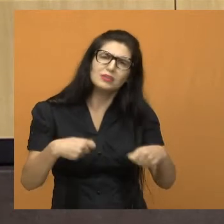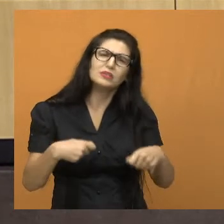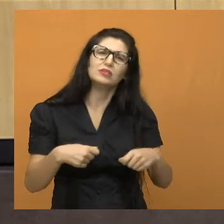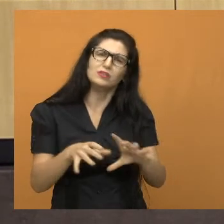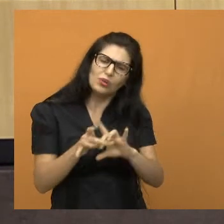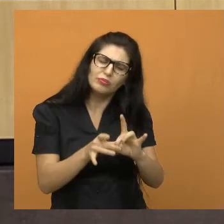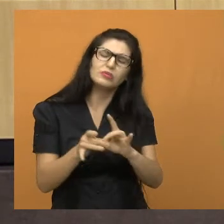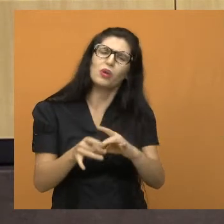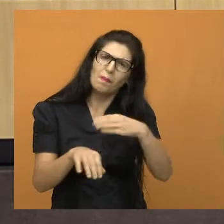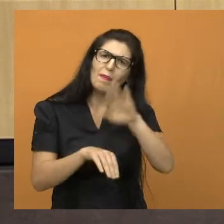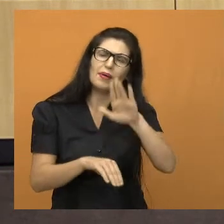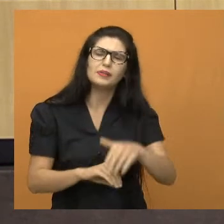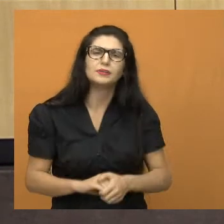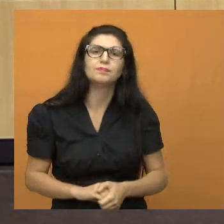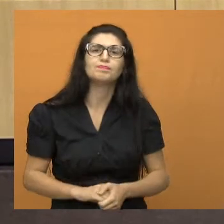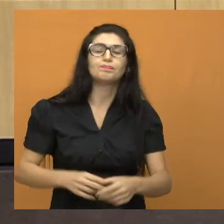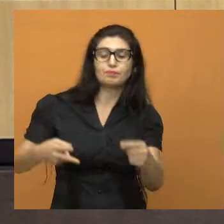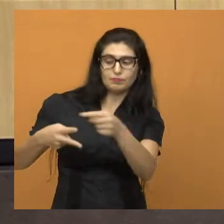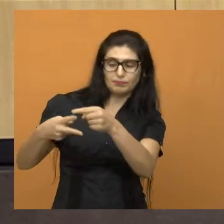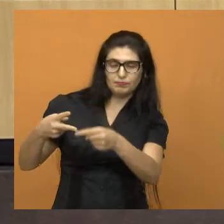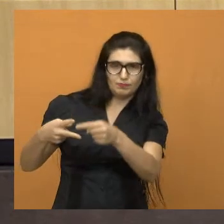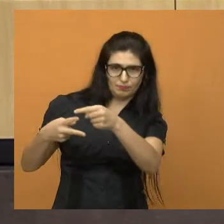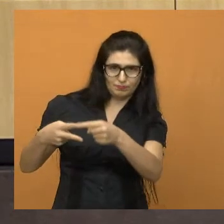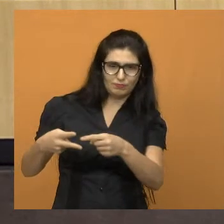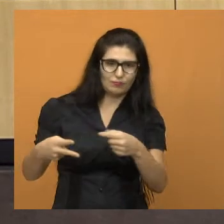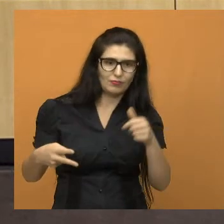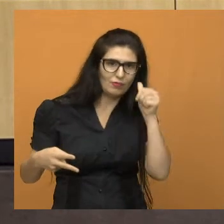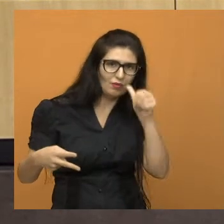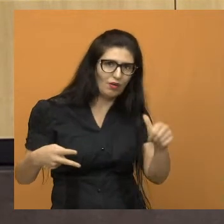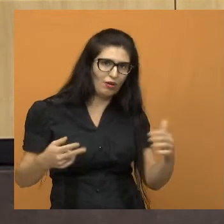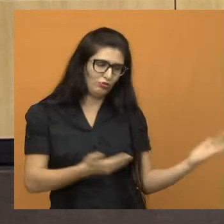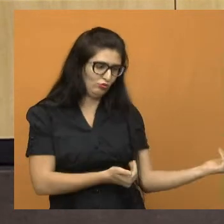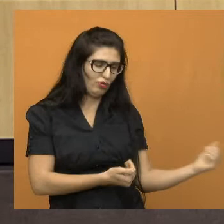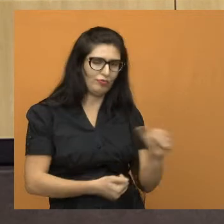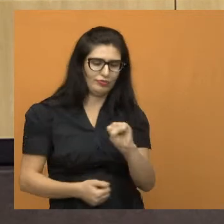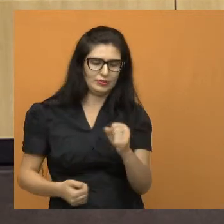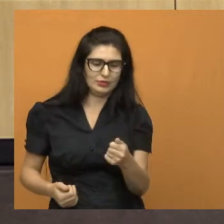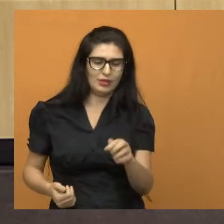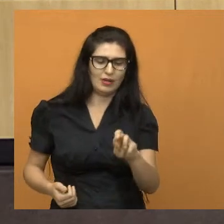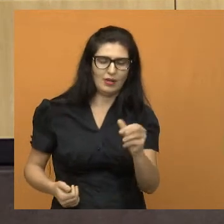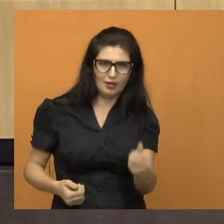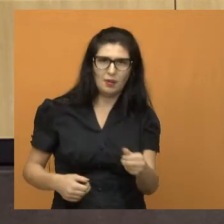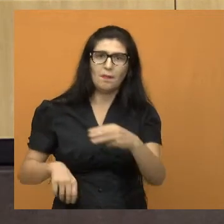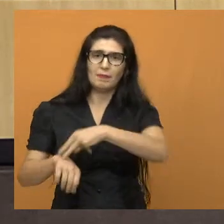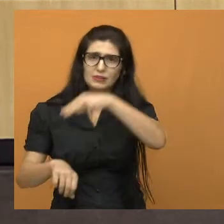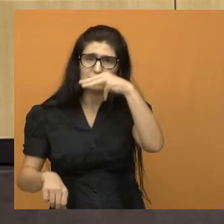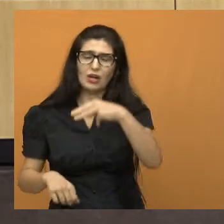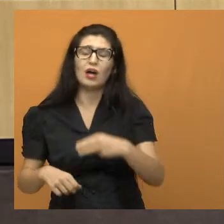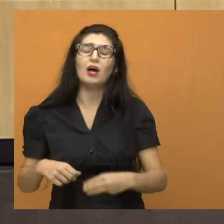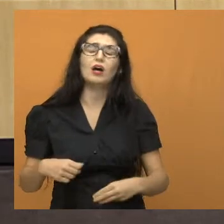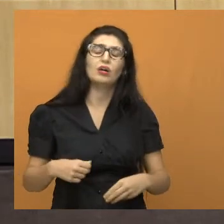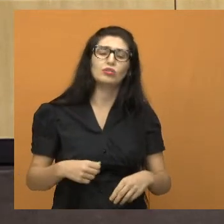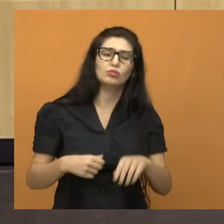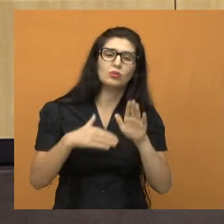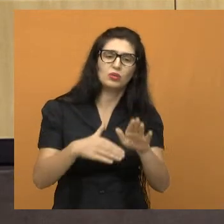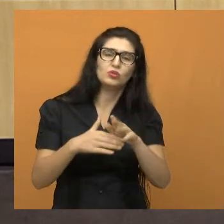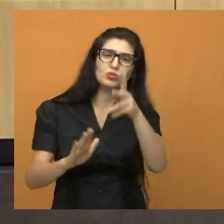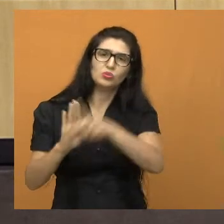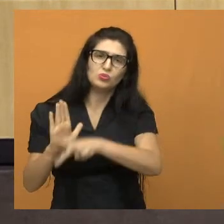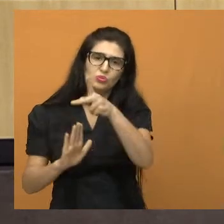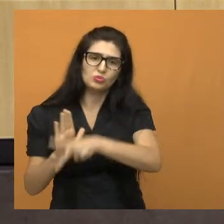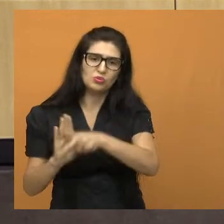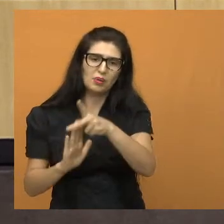pontos. Inclusive, a minha especialização, meu mestrado é sobre políticas públicas, inclusive de